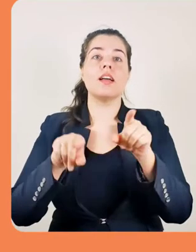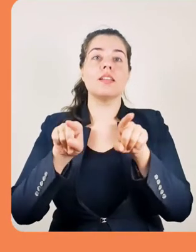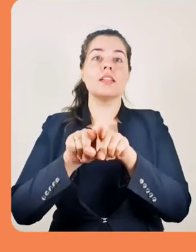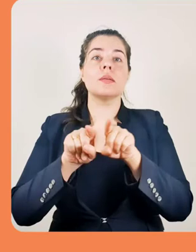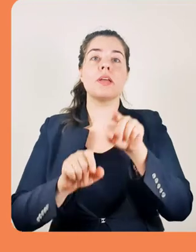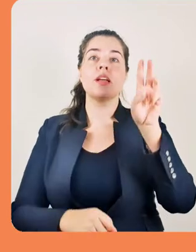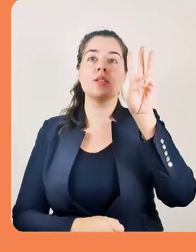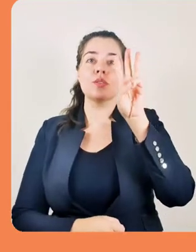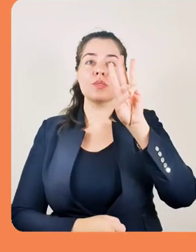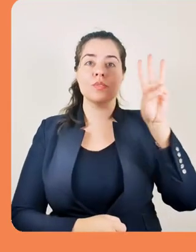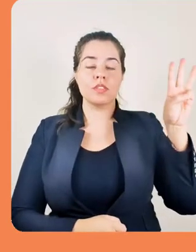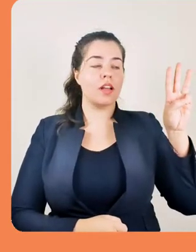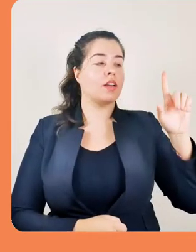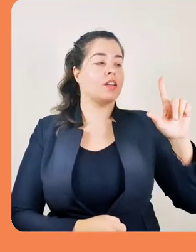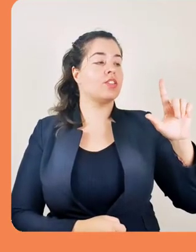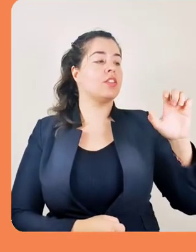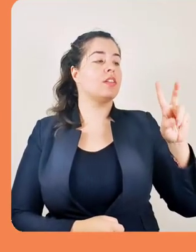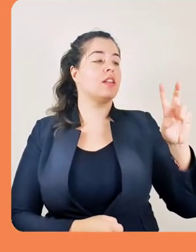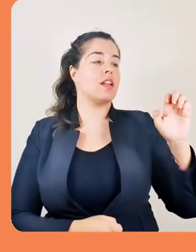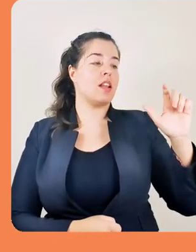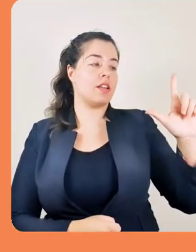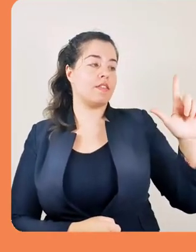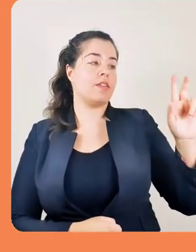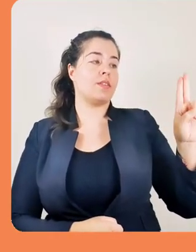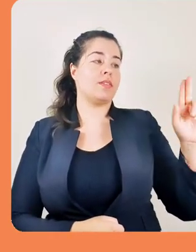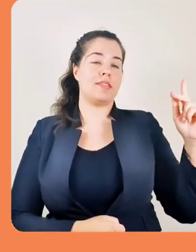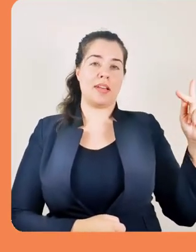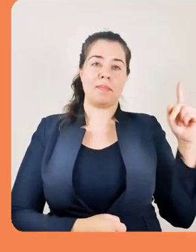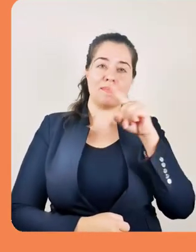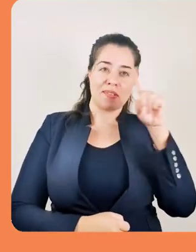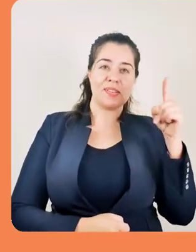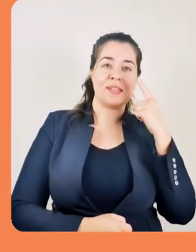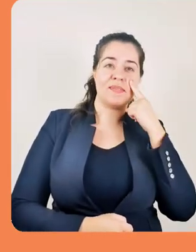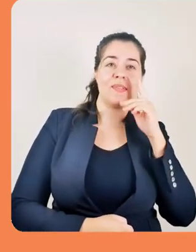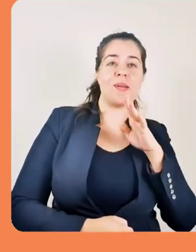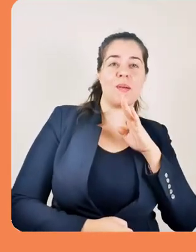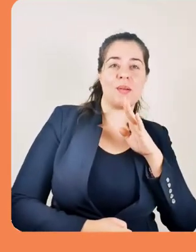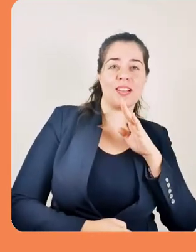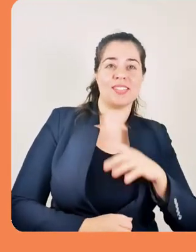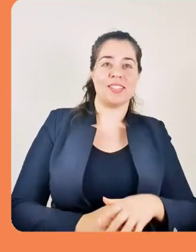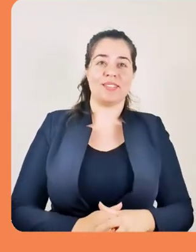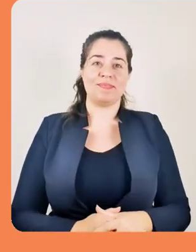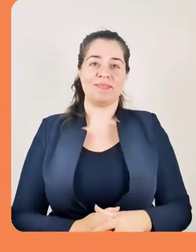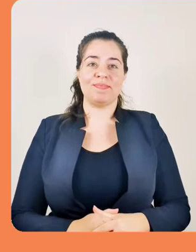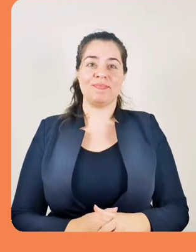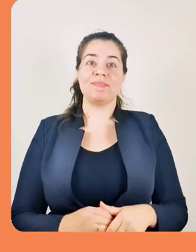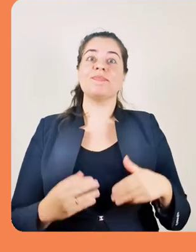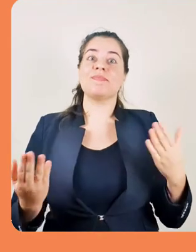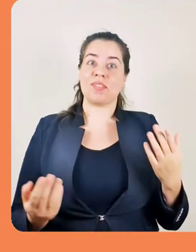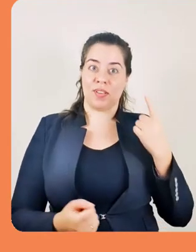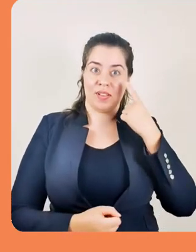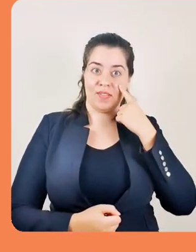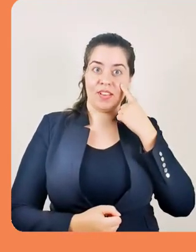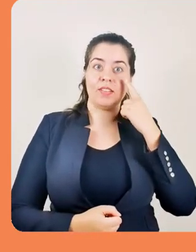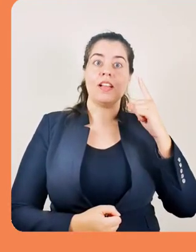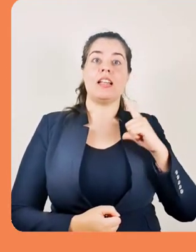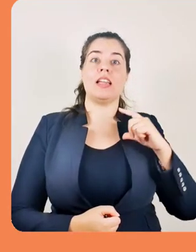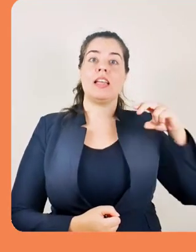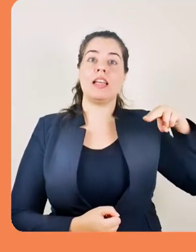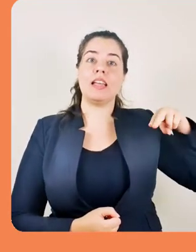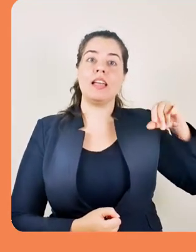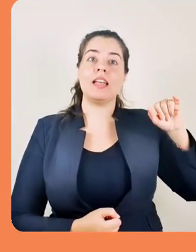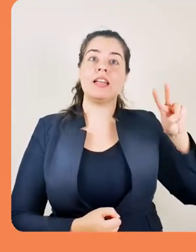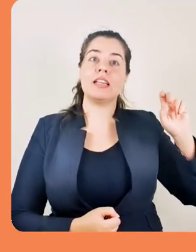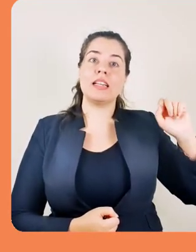que não estão instaladas no nossa versão e Vamos acessar também aqui o site do Level Up